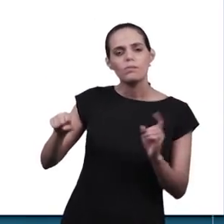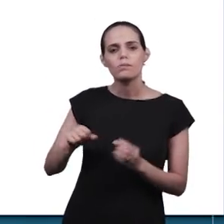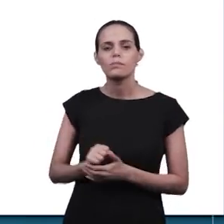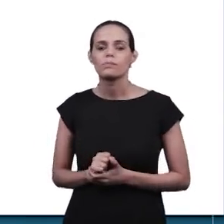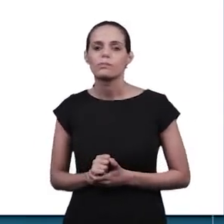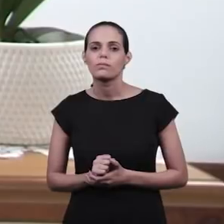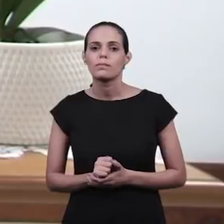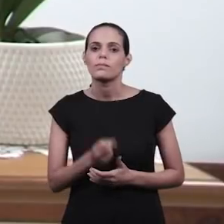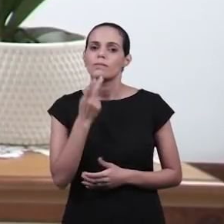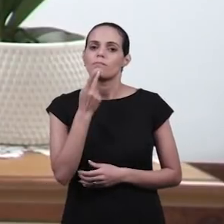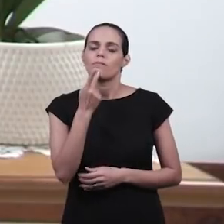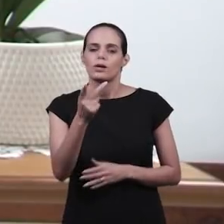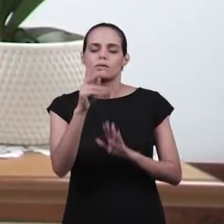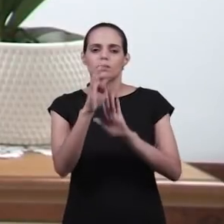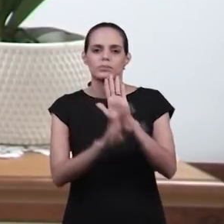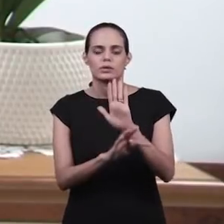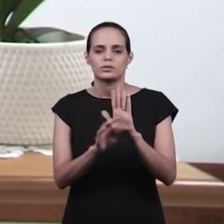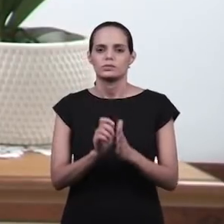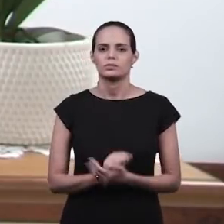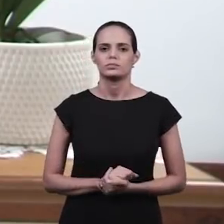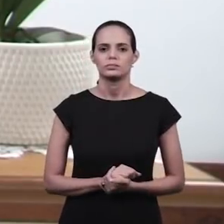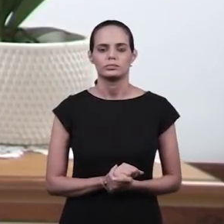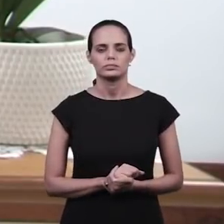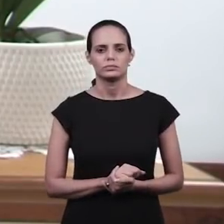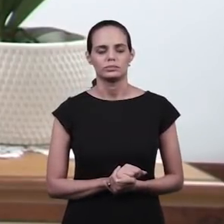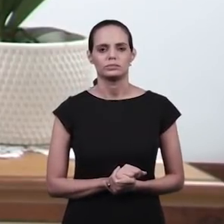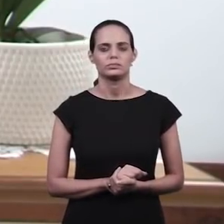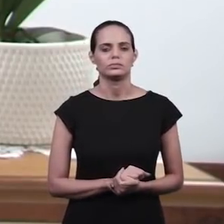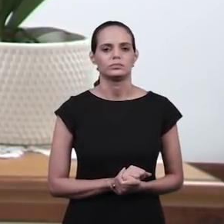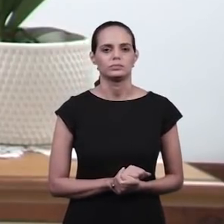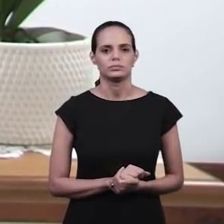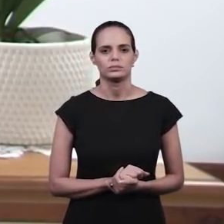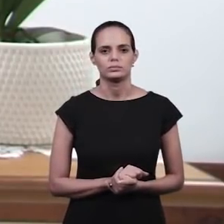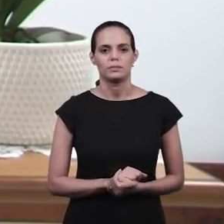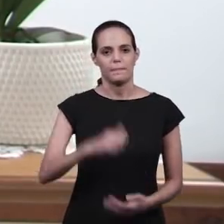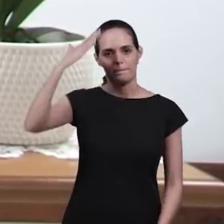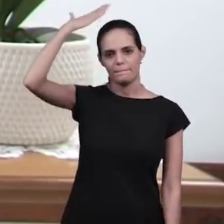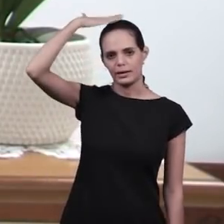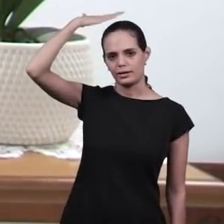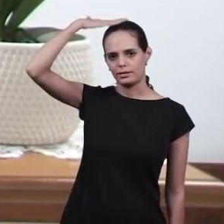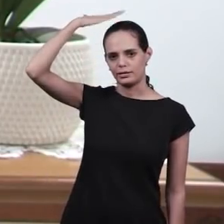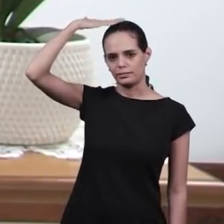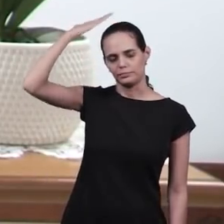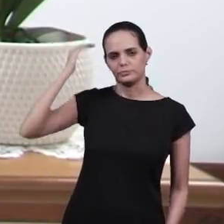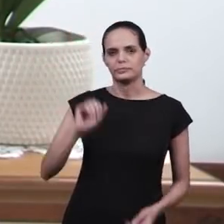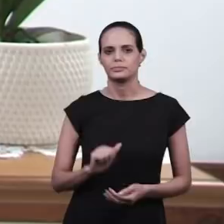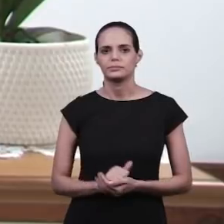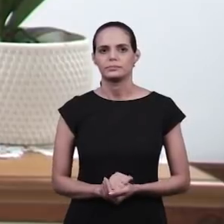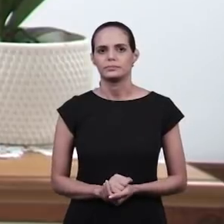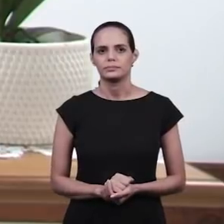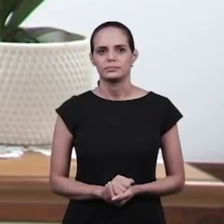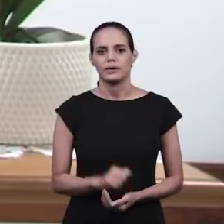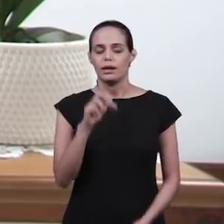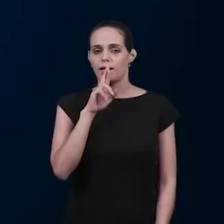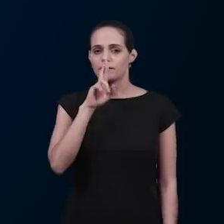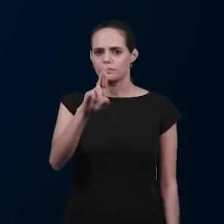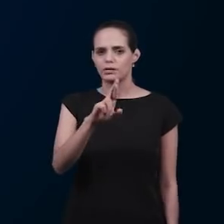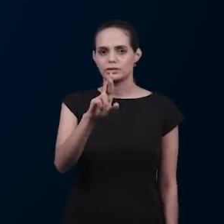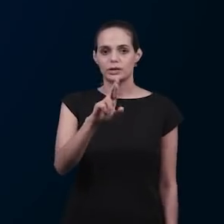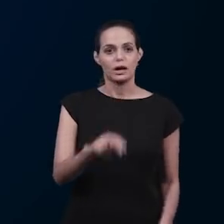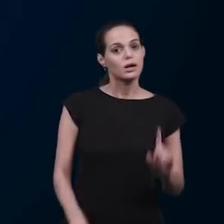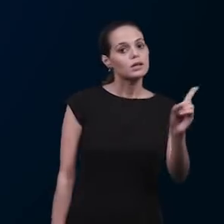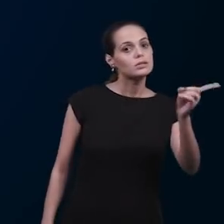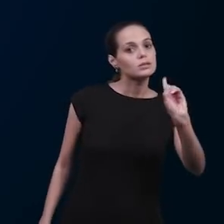o texto. Quem vai responder é o obreiro Gelson Colheri, de Açaí, Paraná. Vamos ouvir.